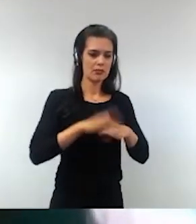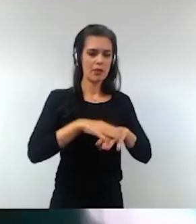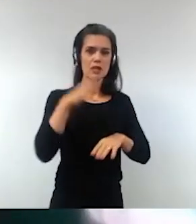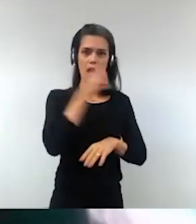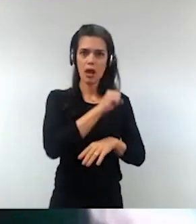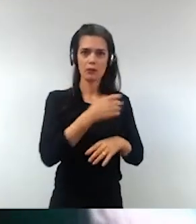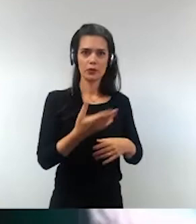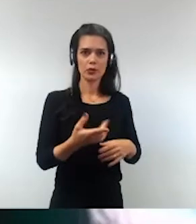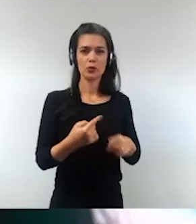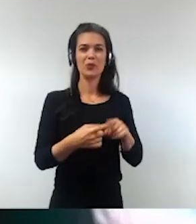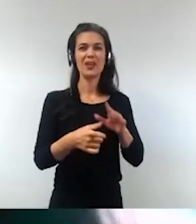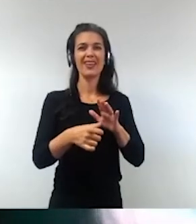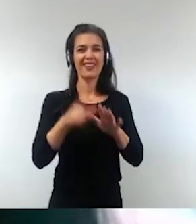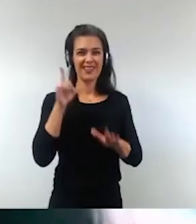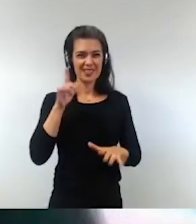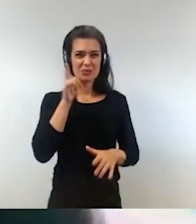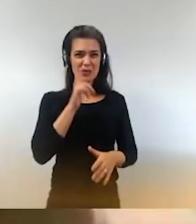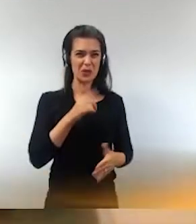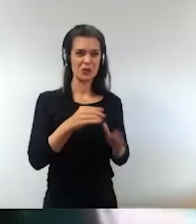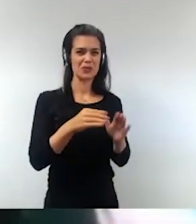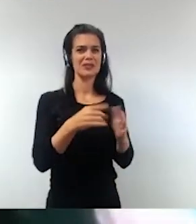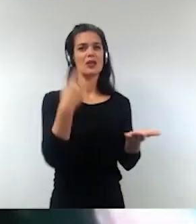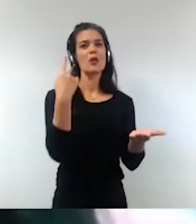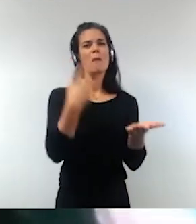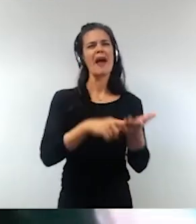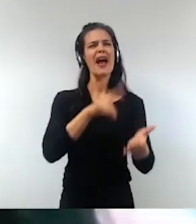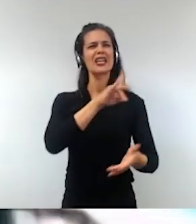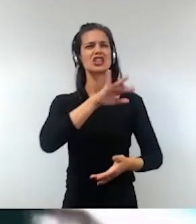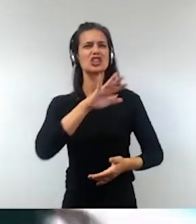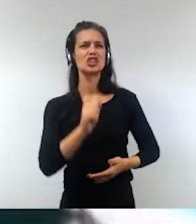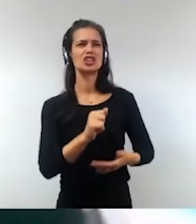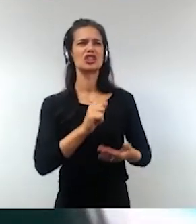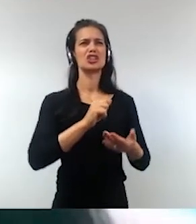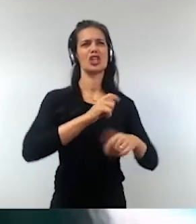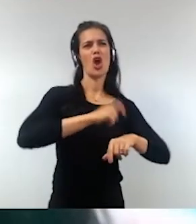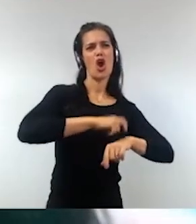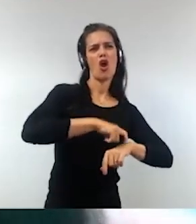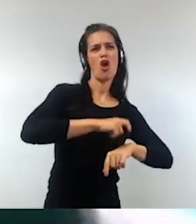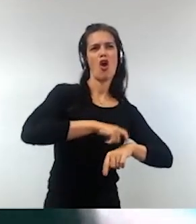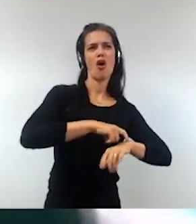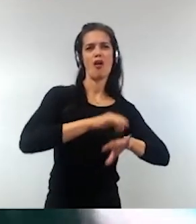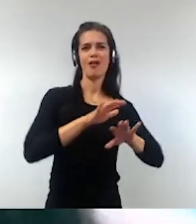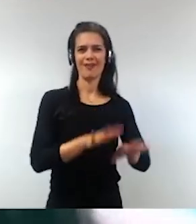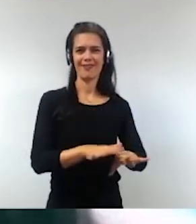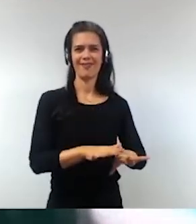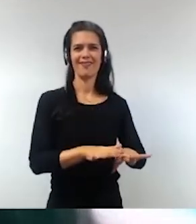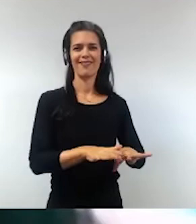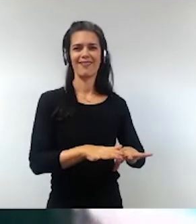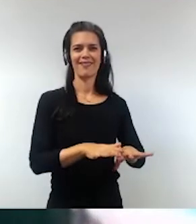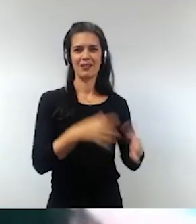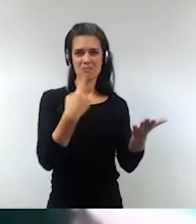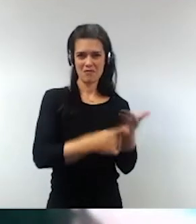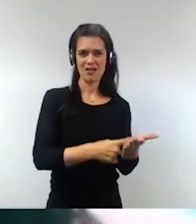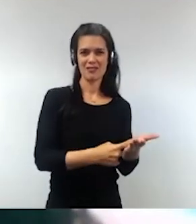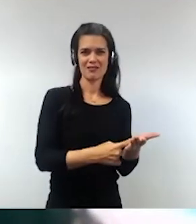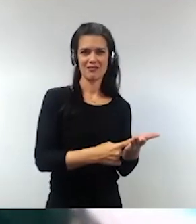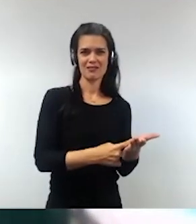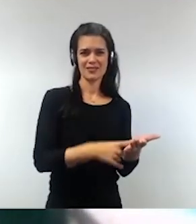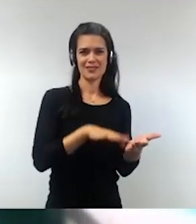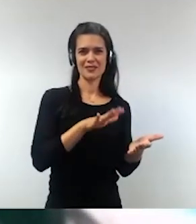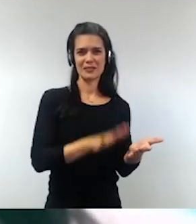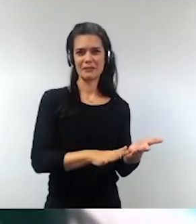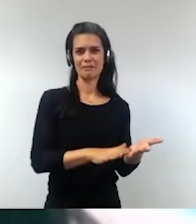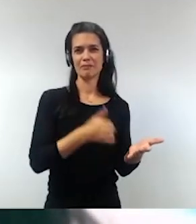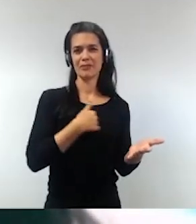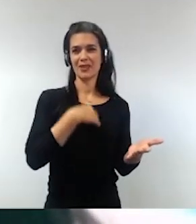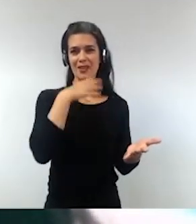para você fazer um agendamento que parece um ato de menos valor, vamos dizer assim, mas que eu particularmente